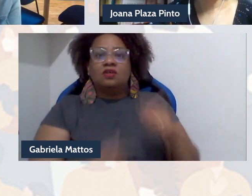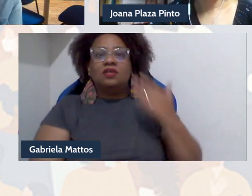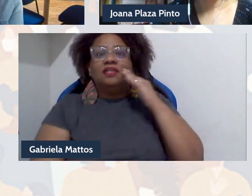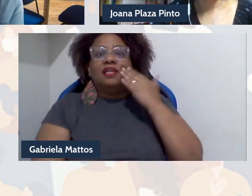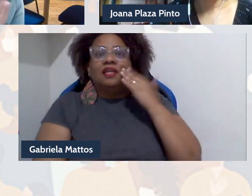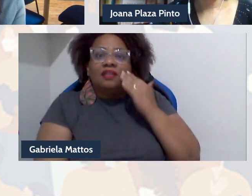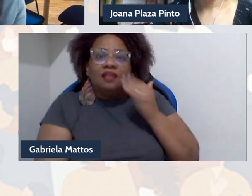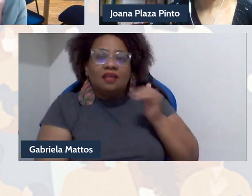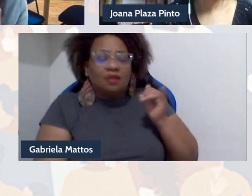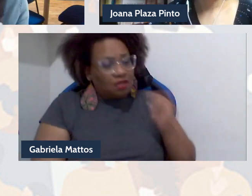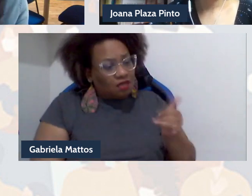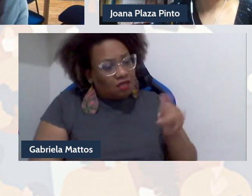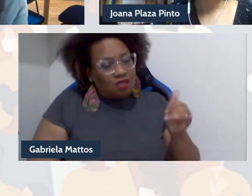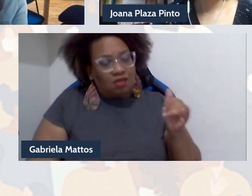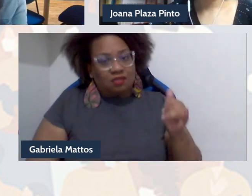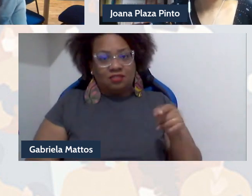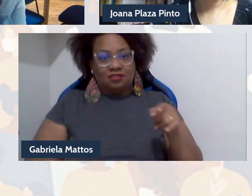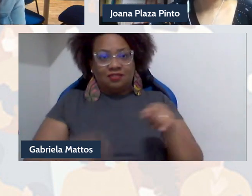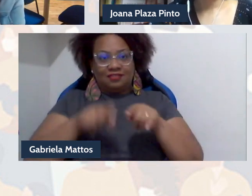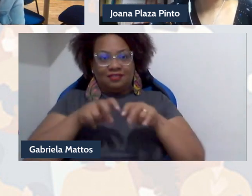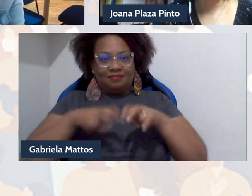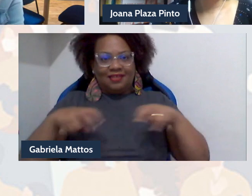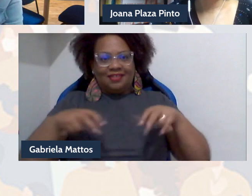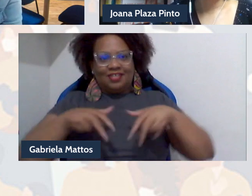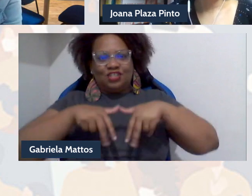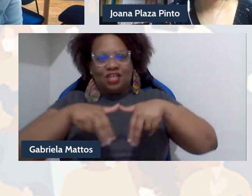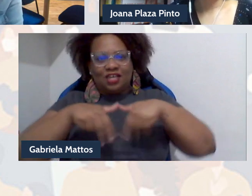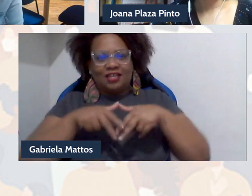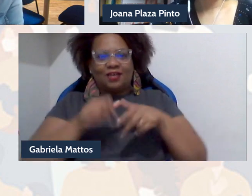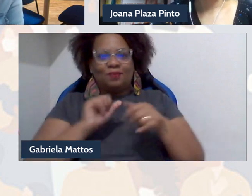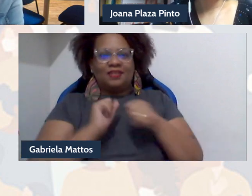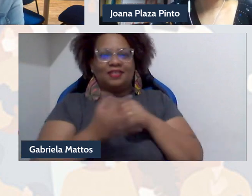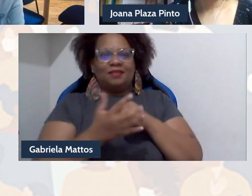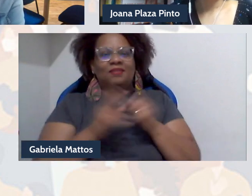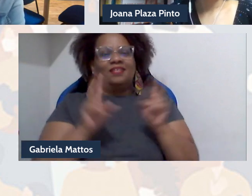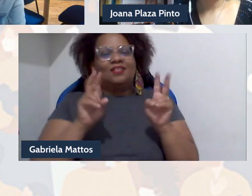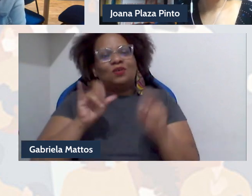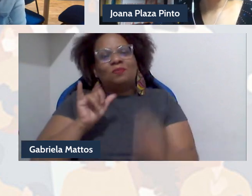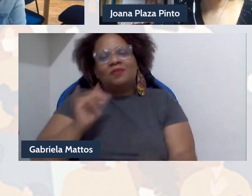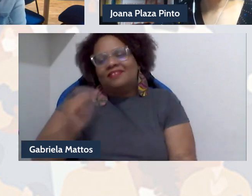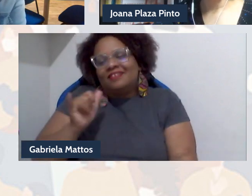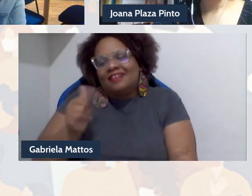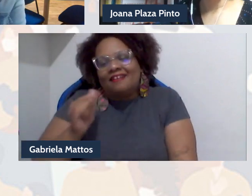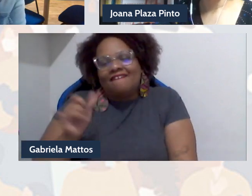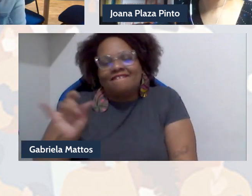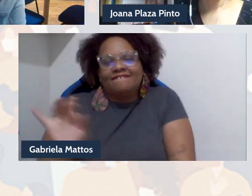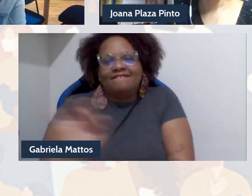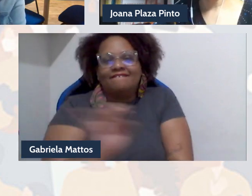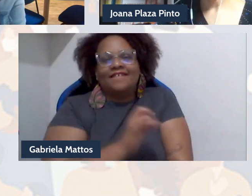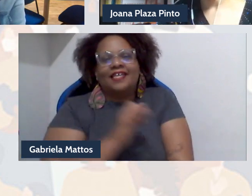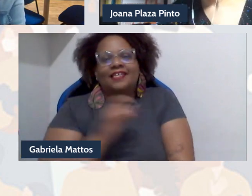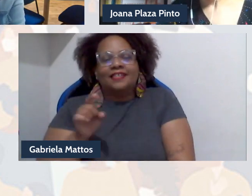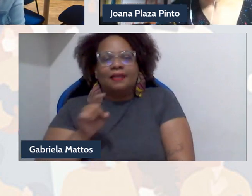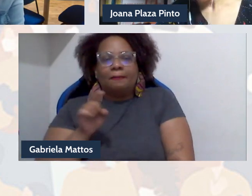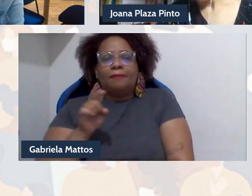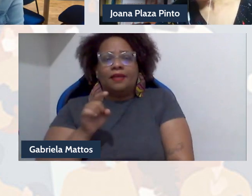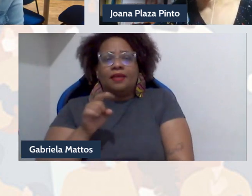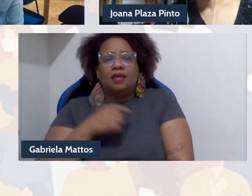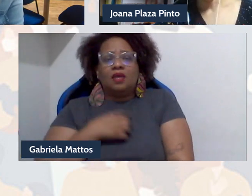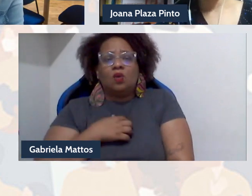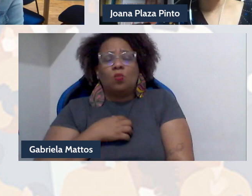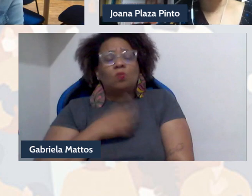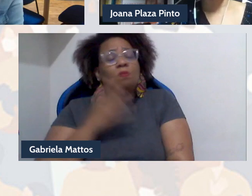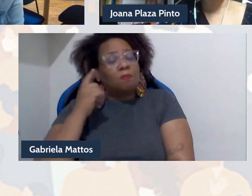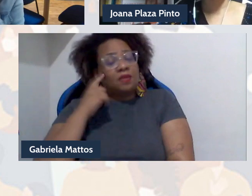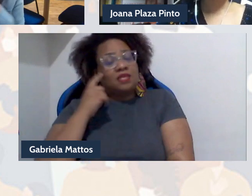essa mesa, para além de gênero e pandemia, foi uma mesa sobre narrativa também, né? E eu gosto de pensar que esse trabalho